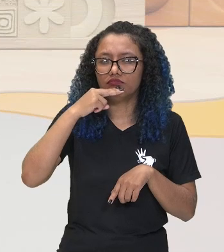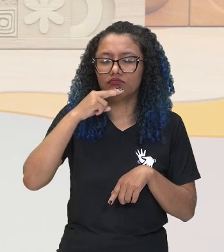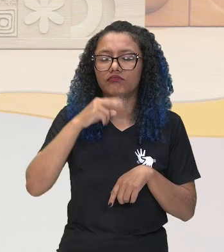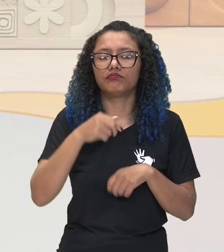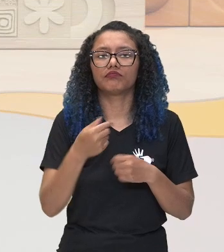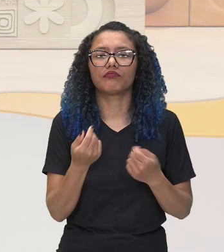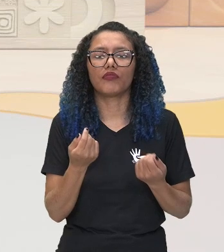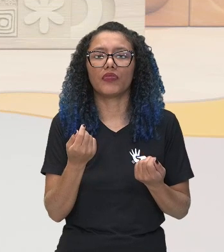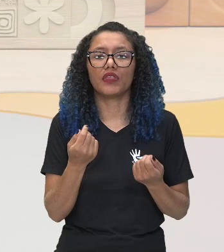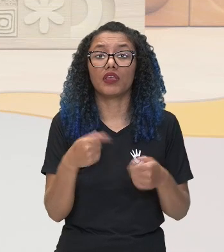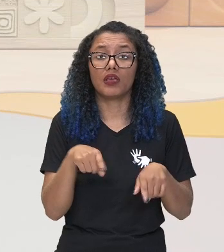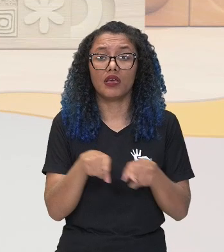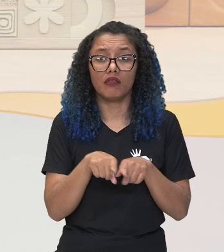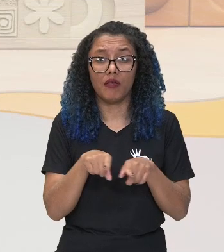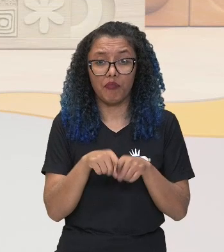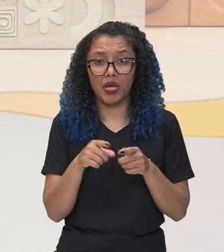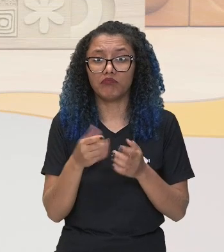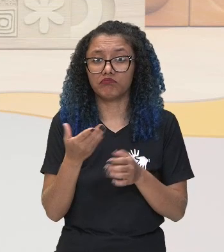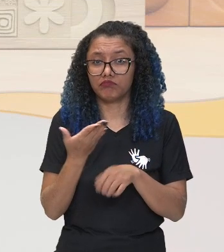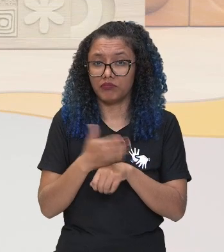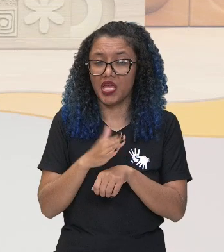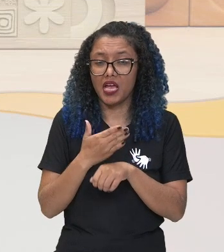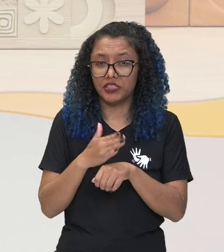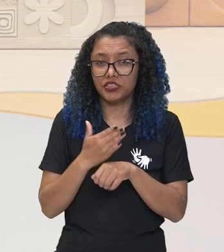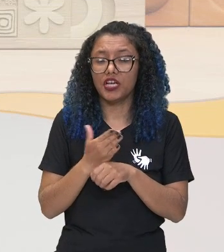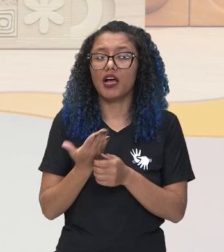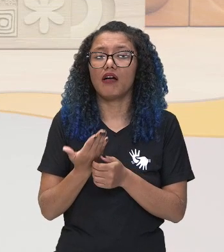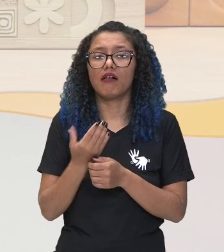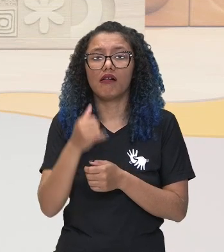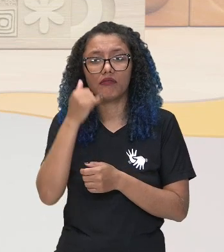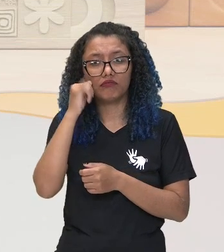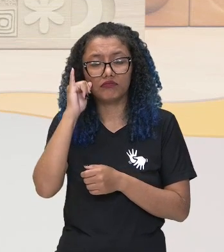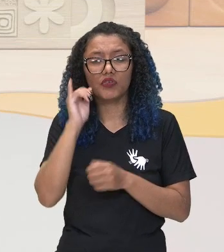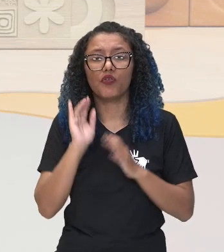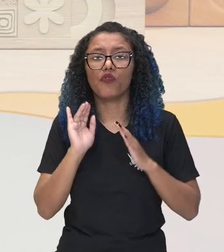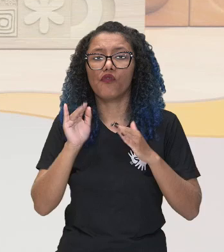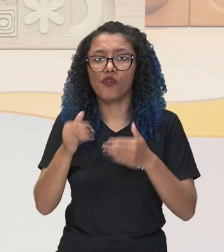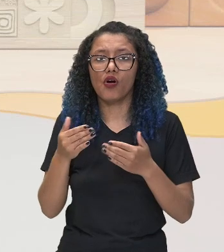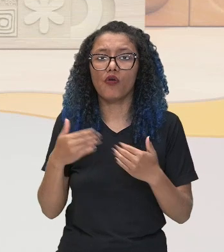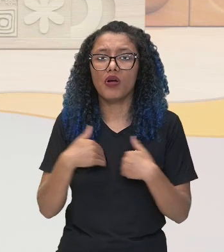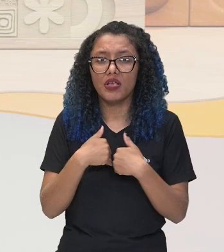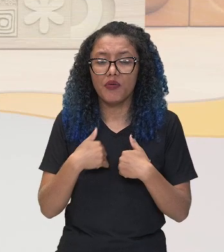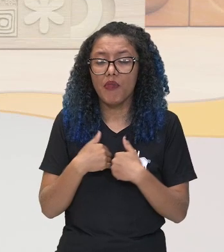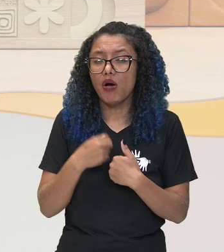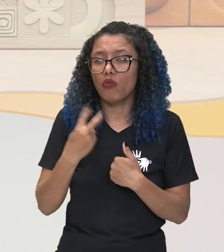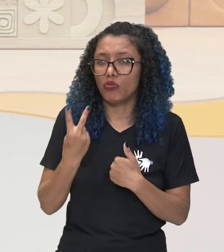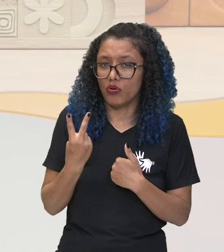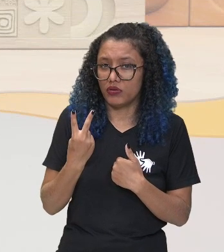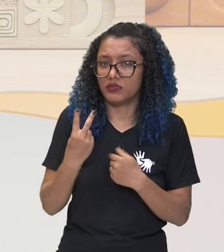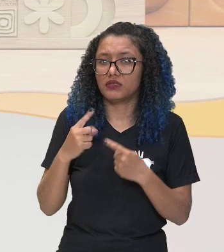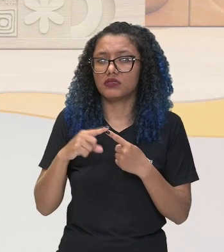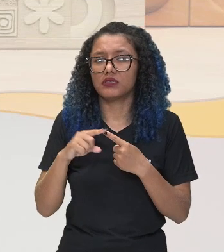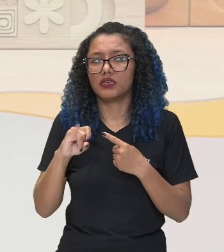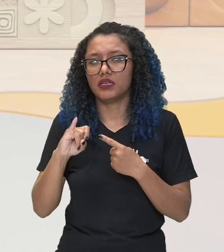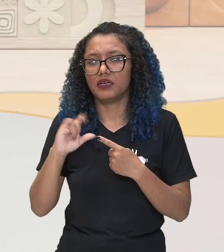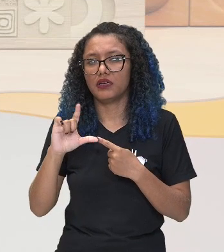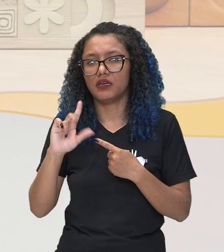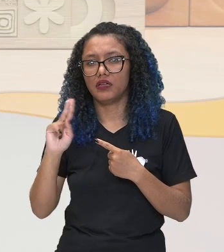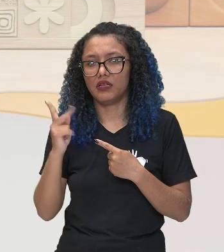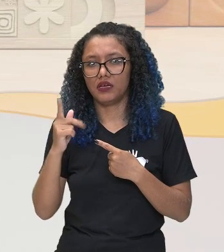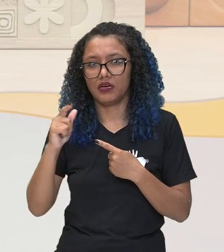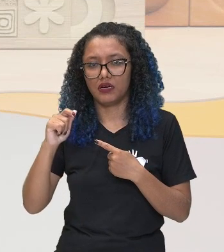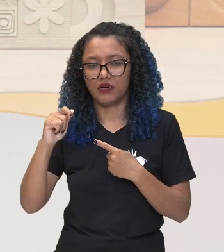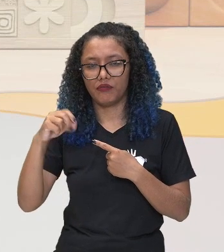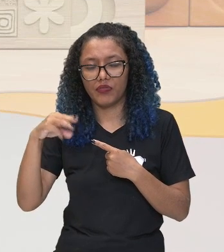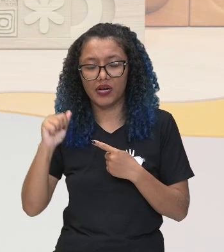além também da prática da pecuária com a lhama e com a alpaca. Então, essas atividades econômicas, elas eram